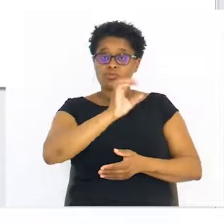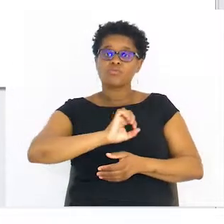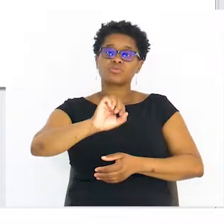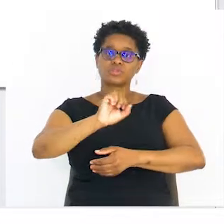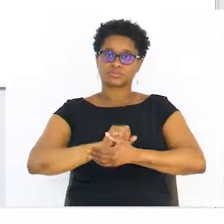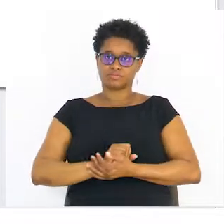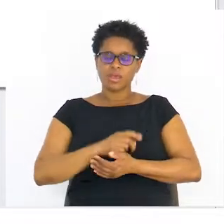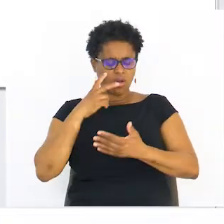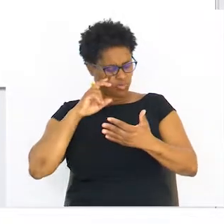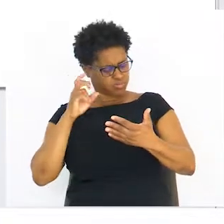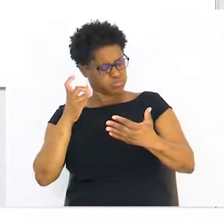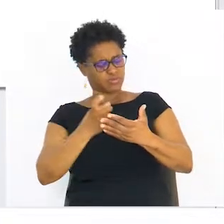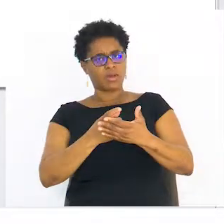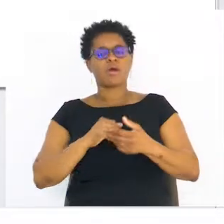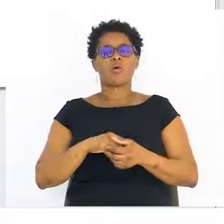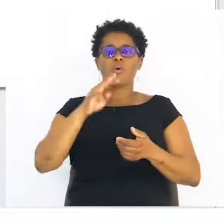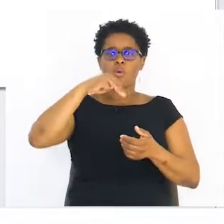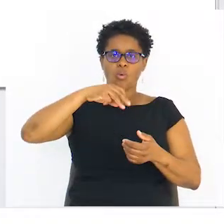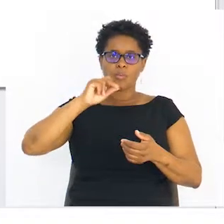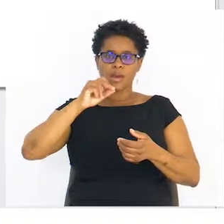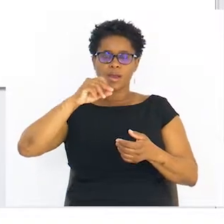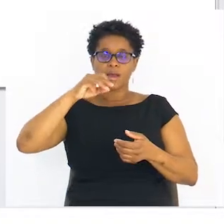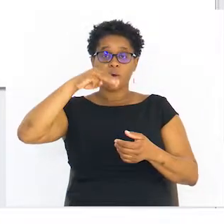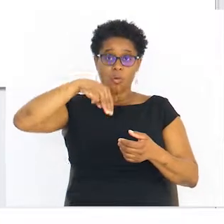convido a observar o mapa.